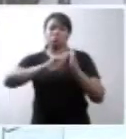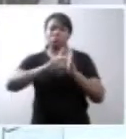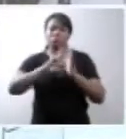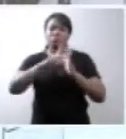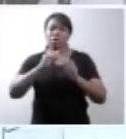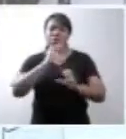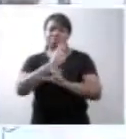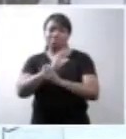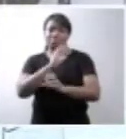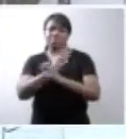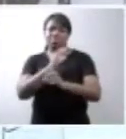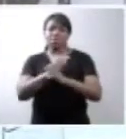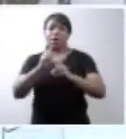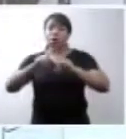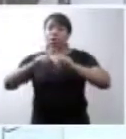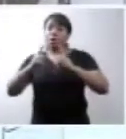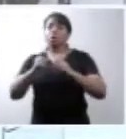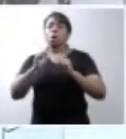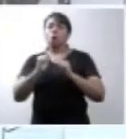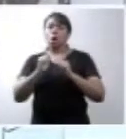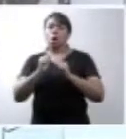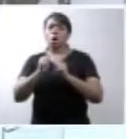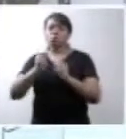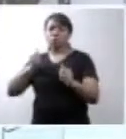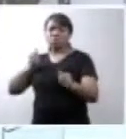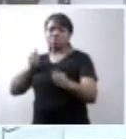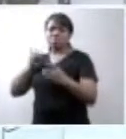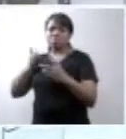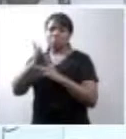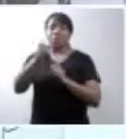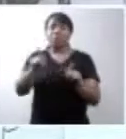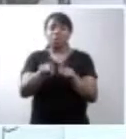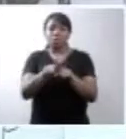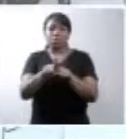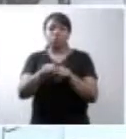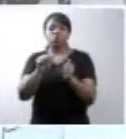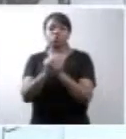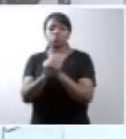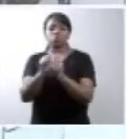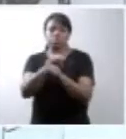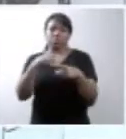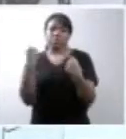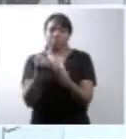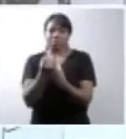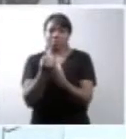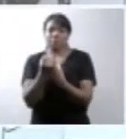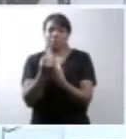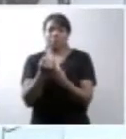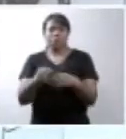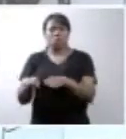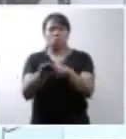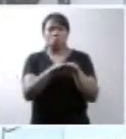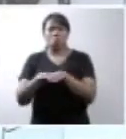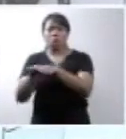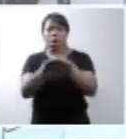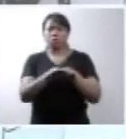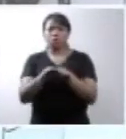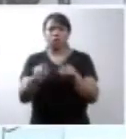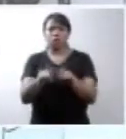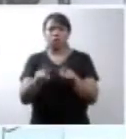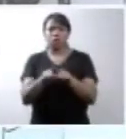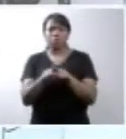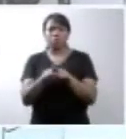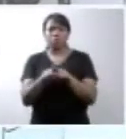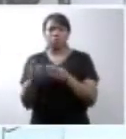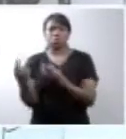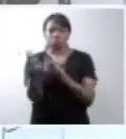diversas barreiras, podem obstruir sua participação plena e efetiva na sociedade, em igualdade de condições